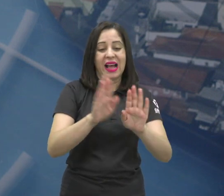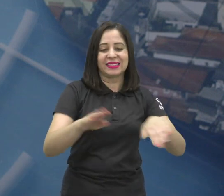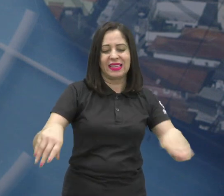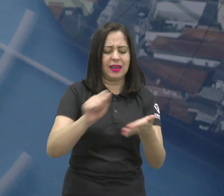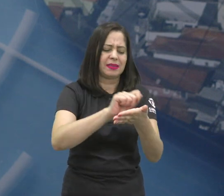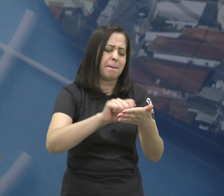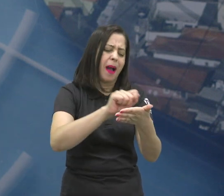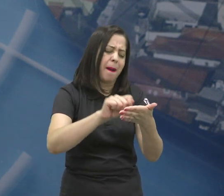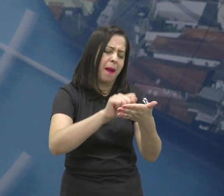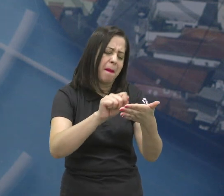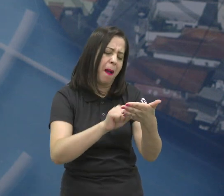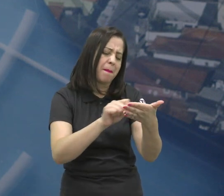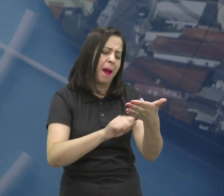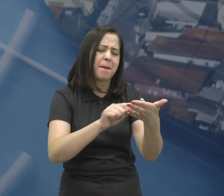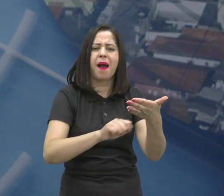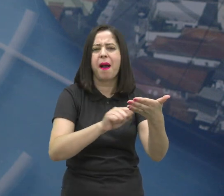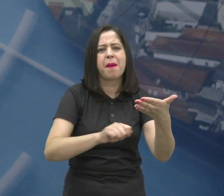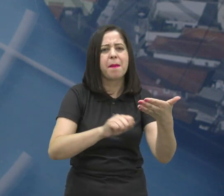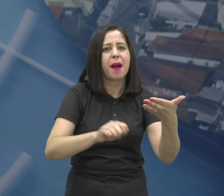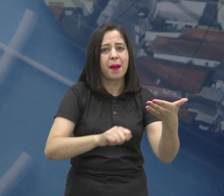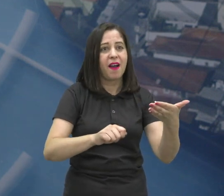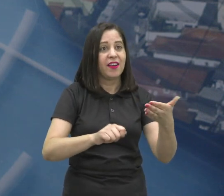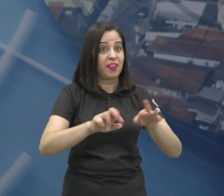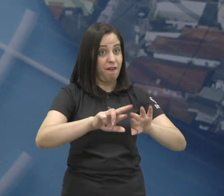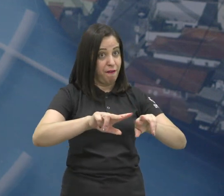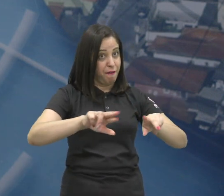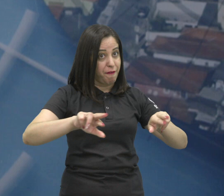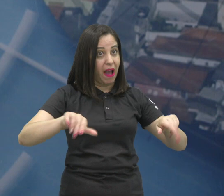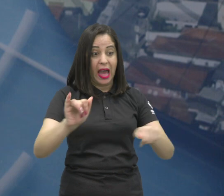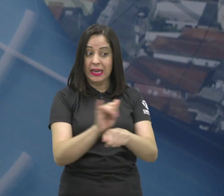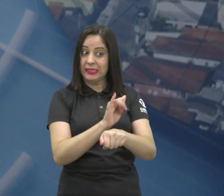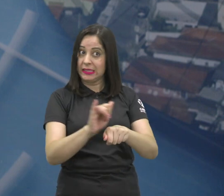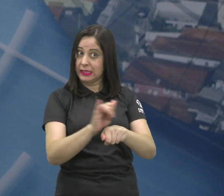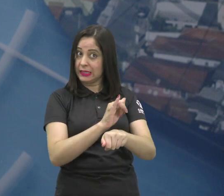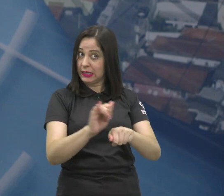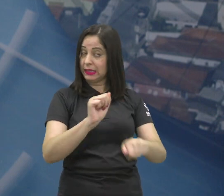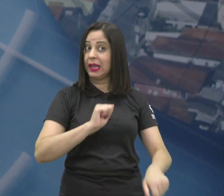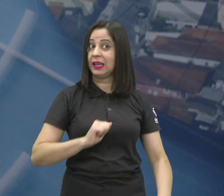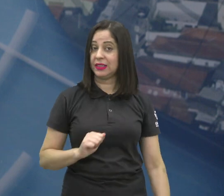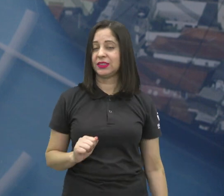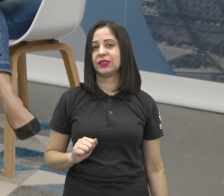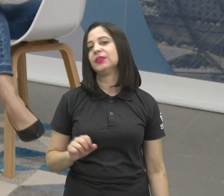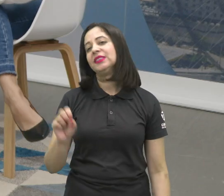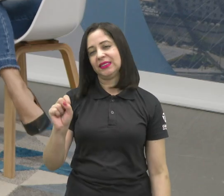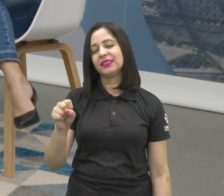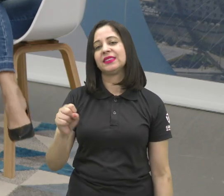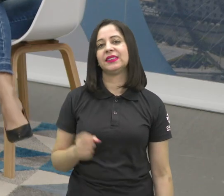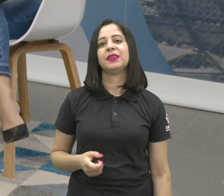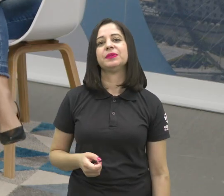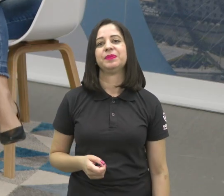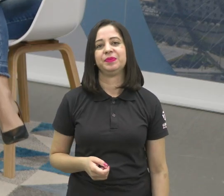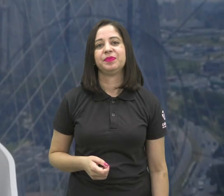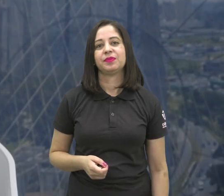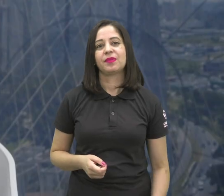engajando na redação, na conversa, são várias camadas que a gente consegue atingir, né? Sim, sim. Hoje